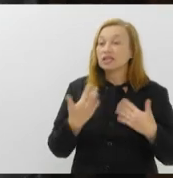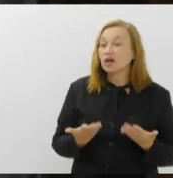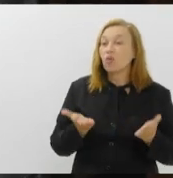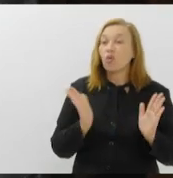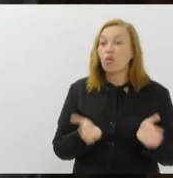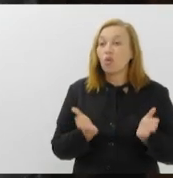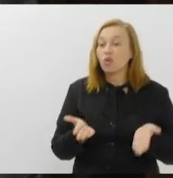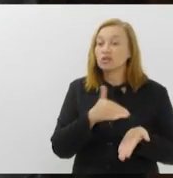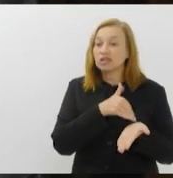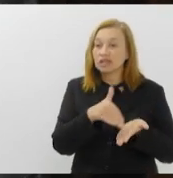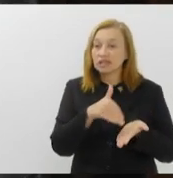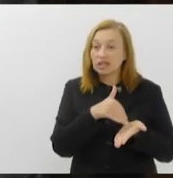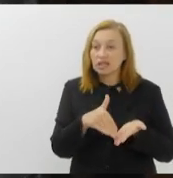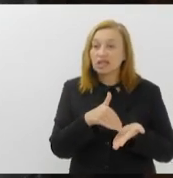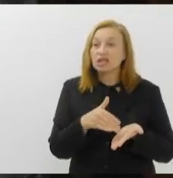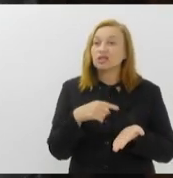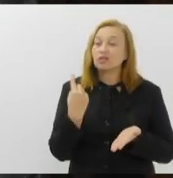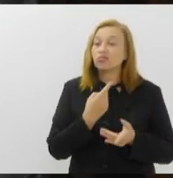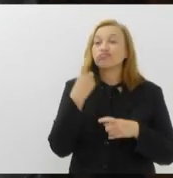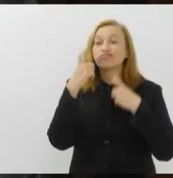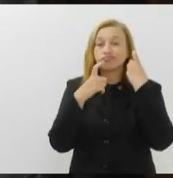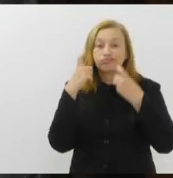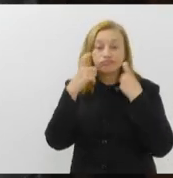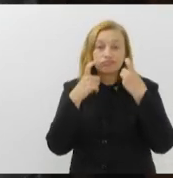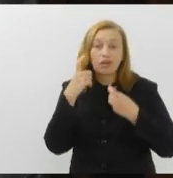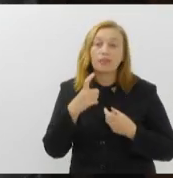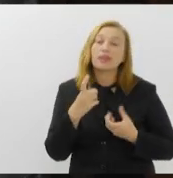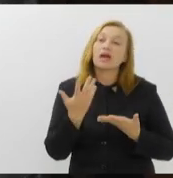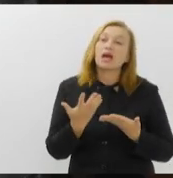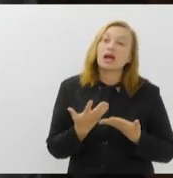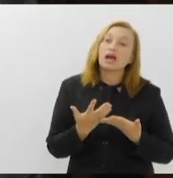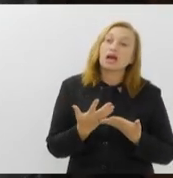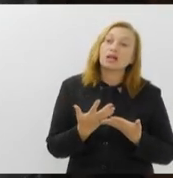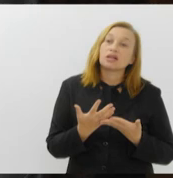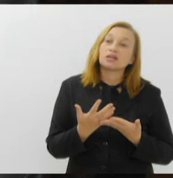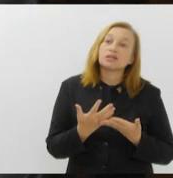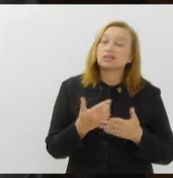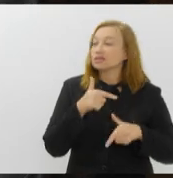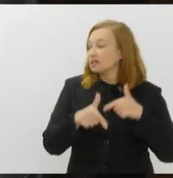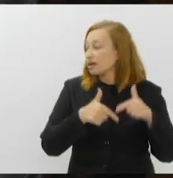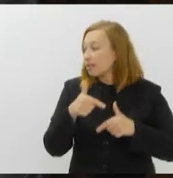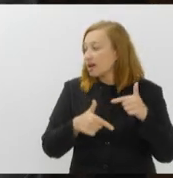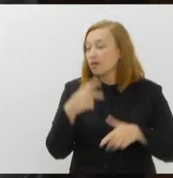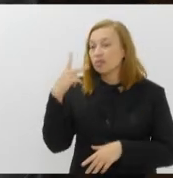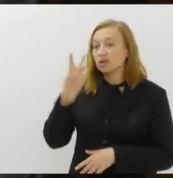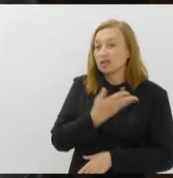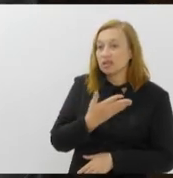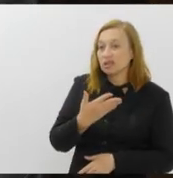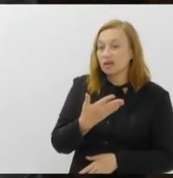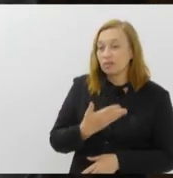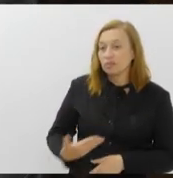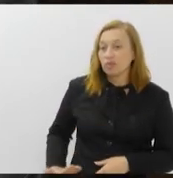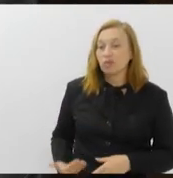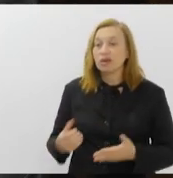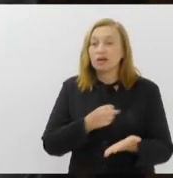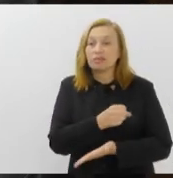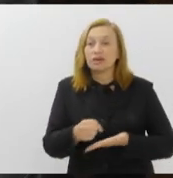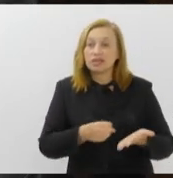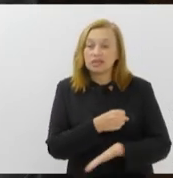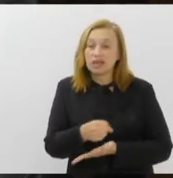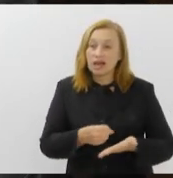enquanto secretaria, nós estamos muito preocupadas tanto em trabalhar numa política pública baseada em